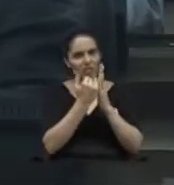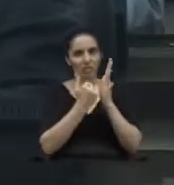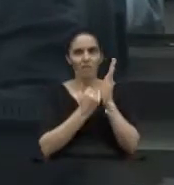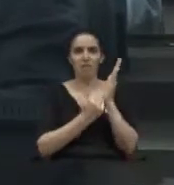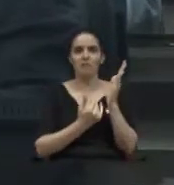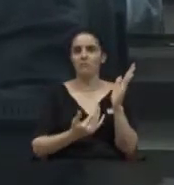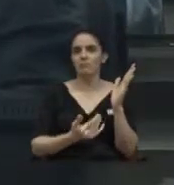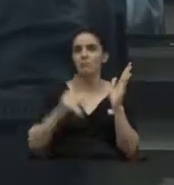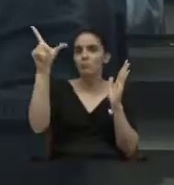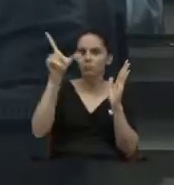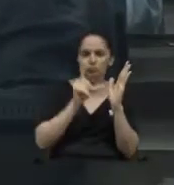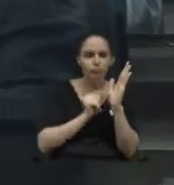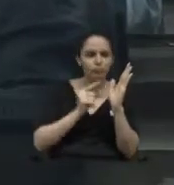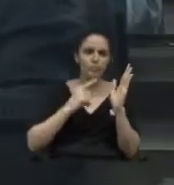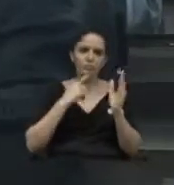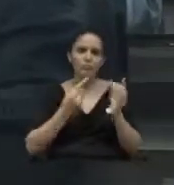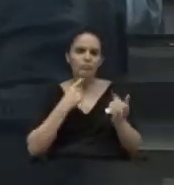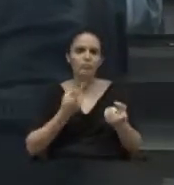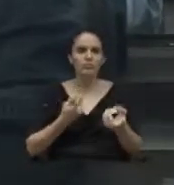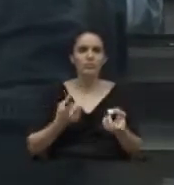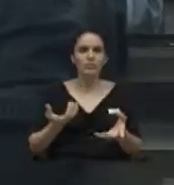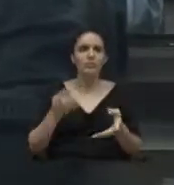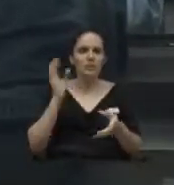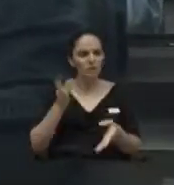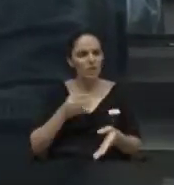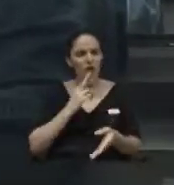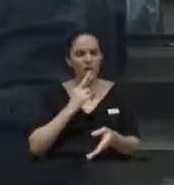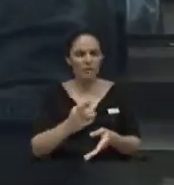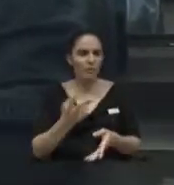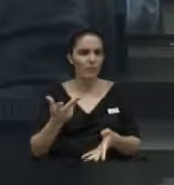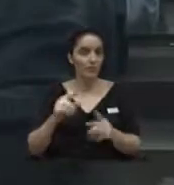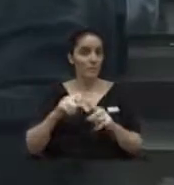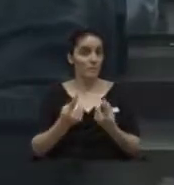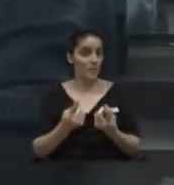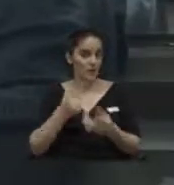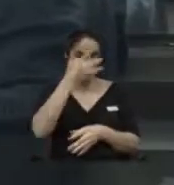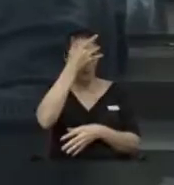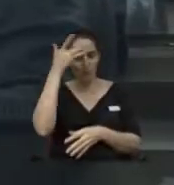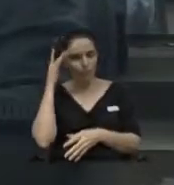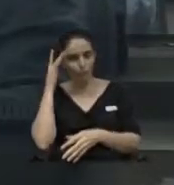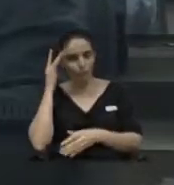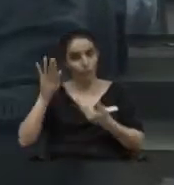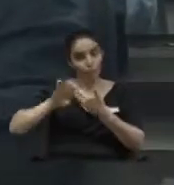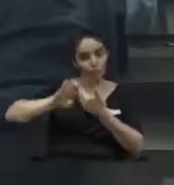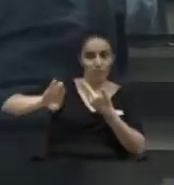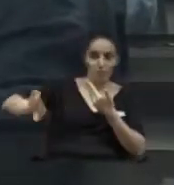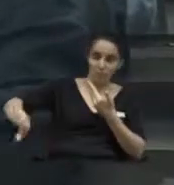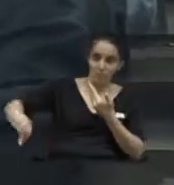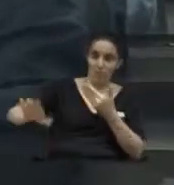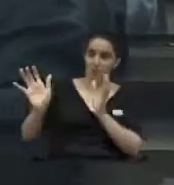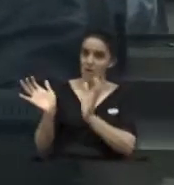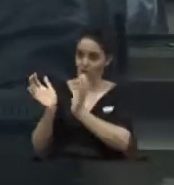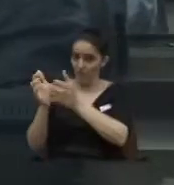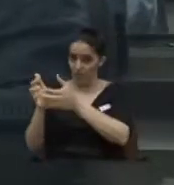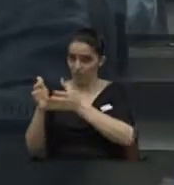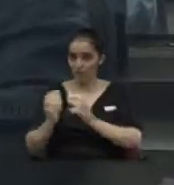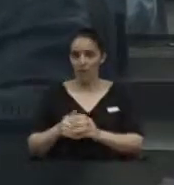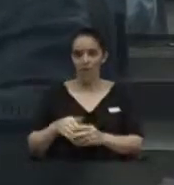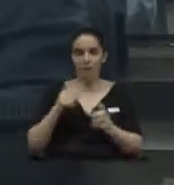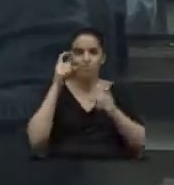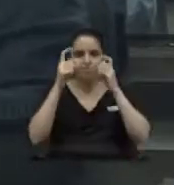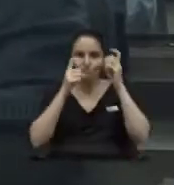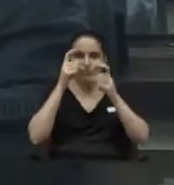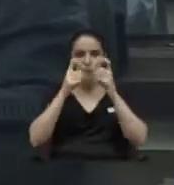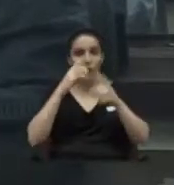dirimiu todas essas dúvidas. Logicamente que aqueles que não estão vinculados a uma entidade é que estão